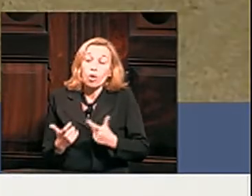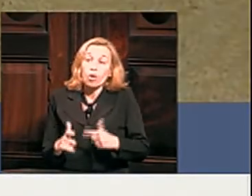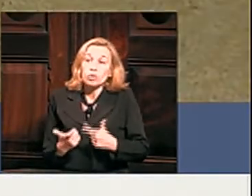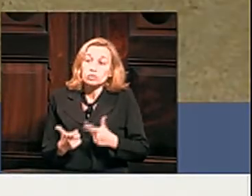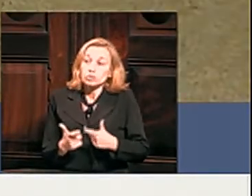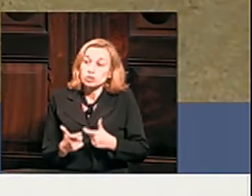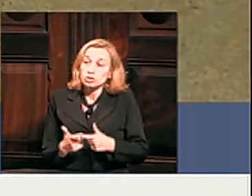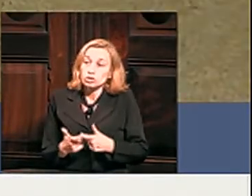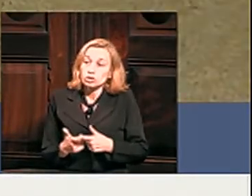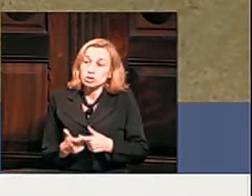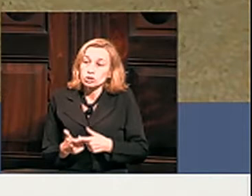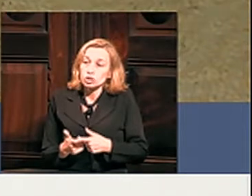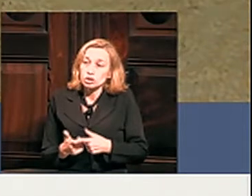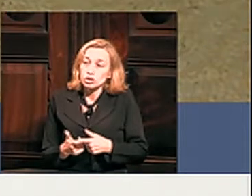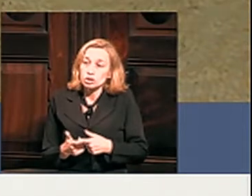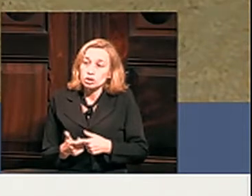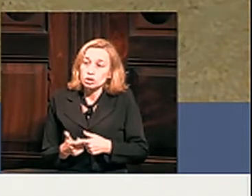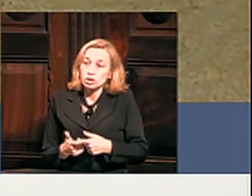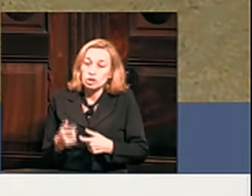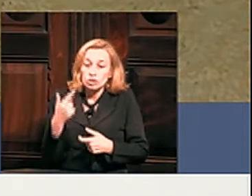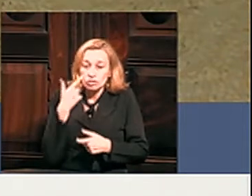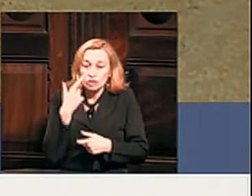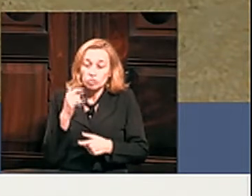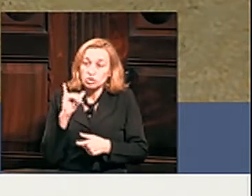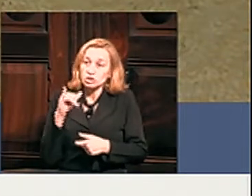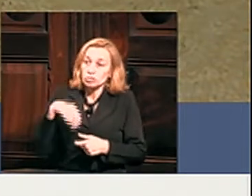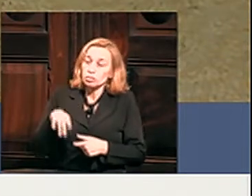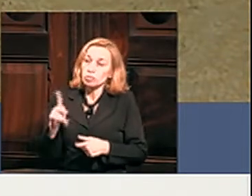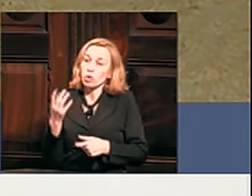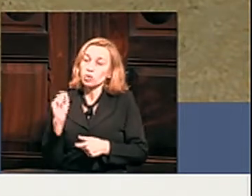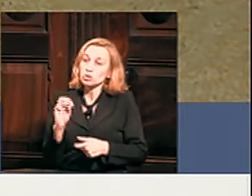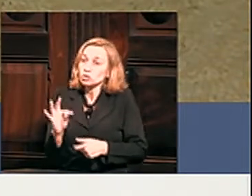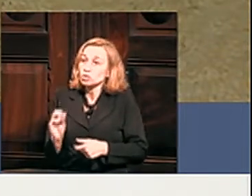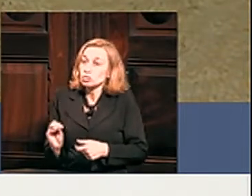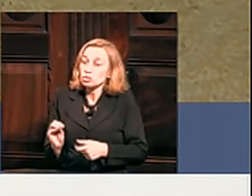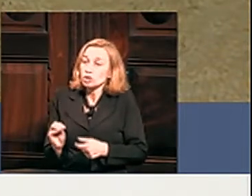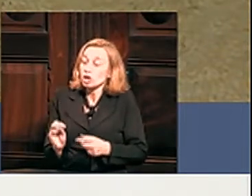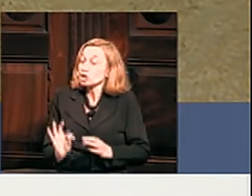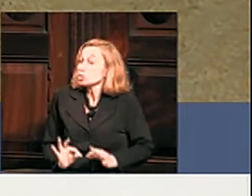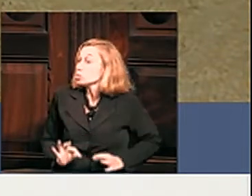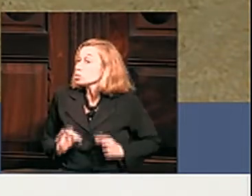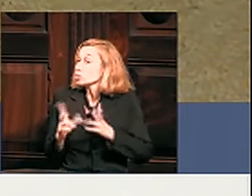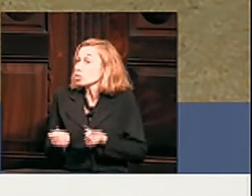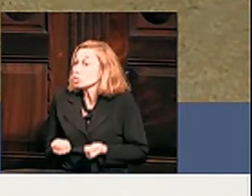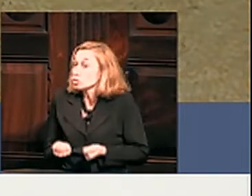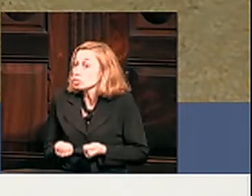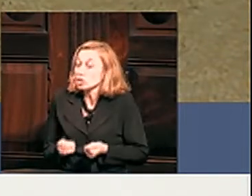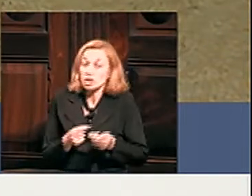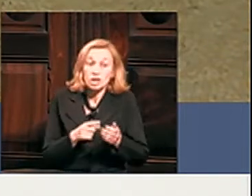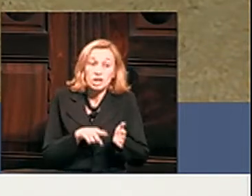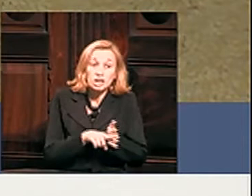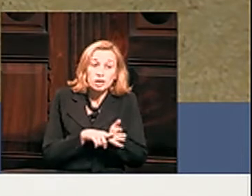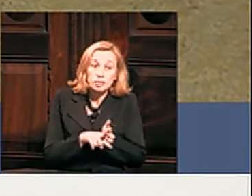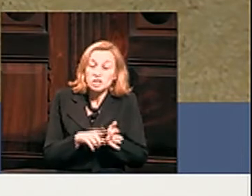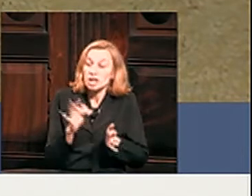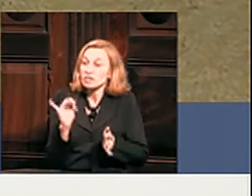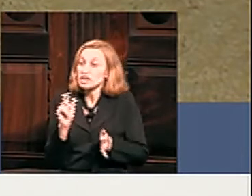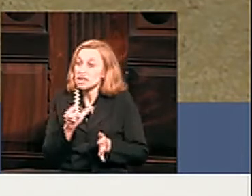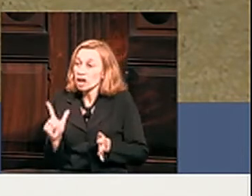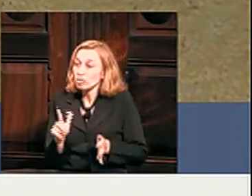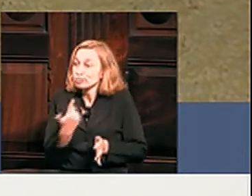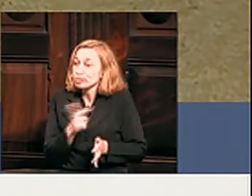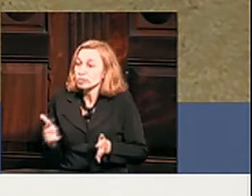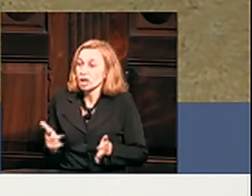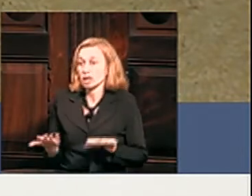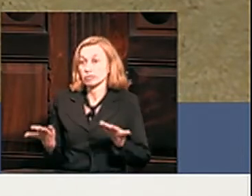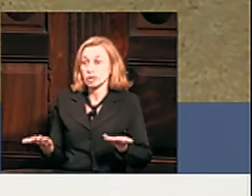elétrica incontrolável, por uma conta de luz também impagável e uma fiscalização que não existe. Então, presidente, a gente